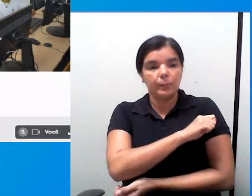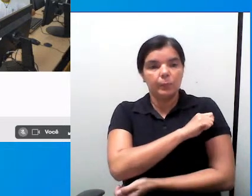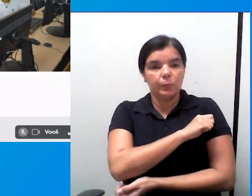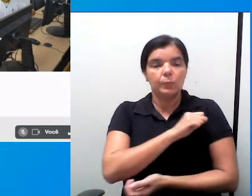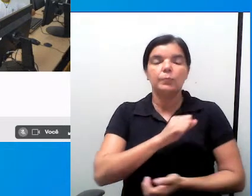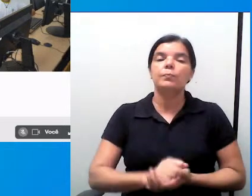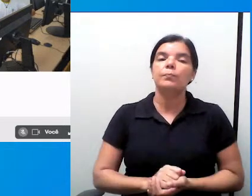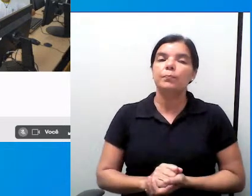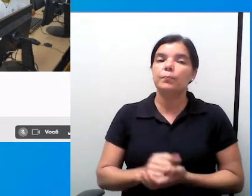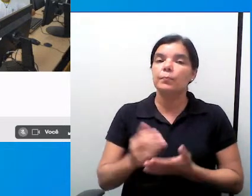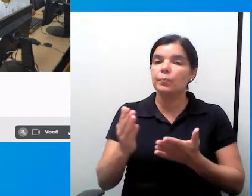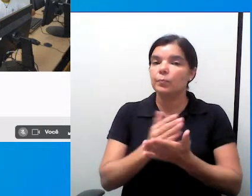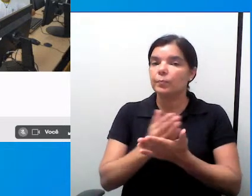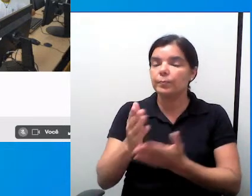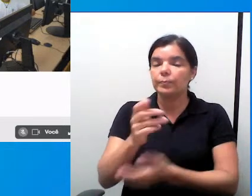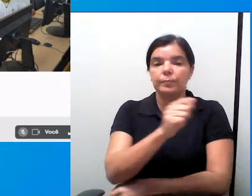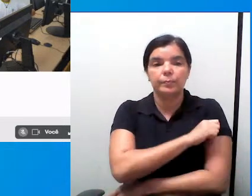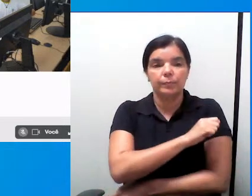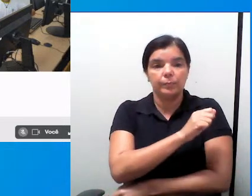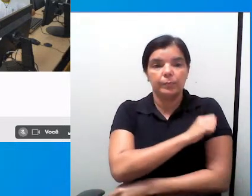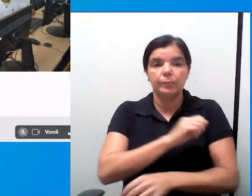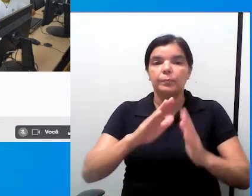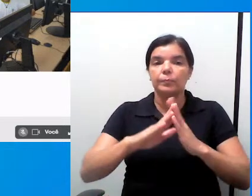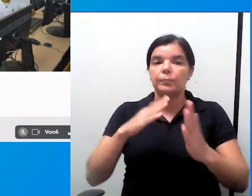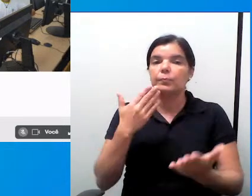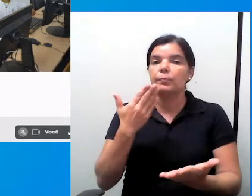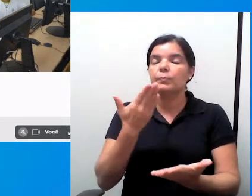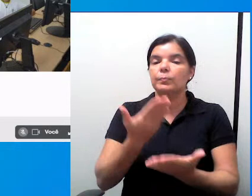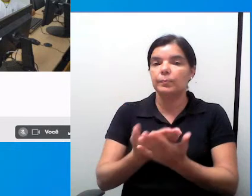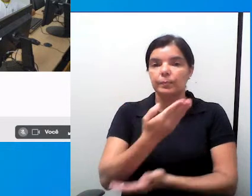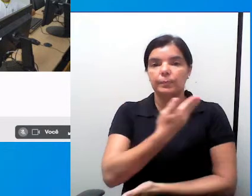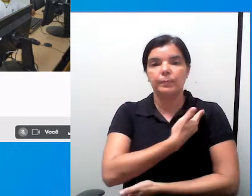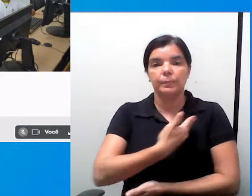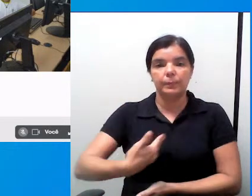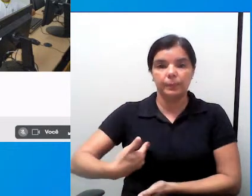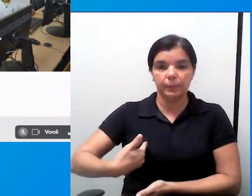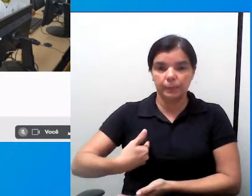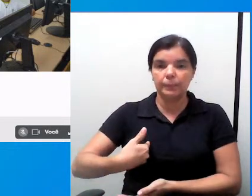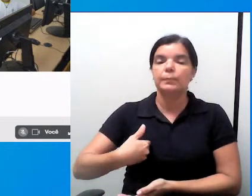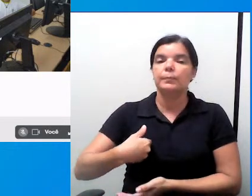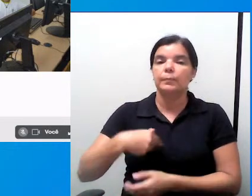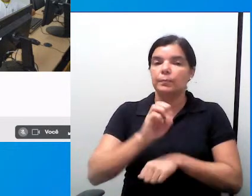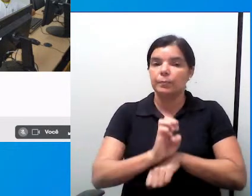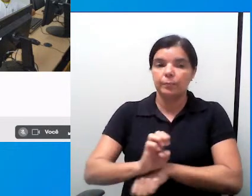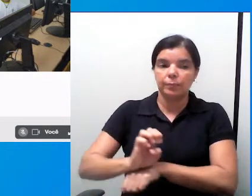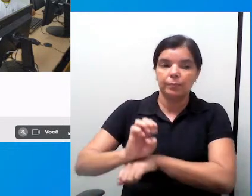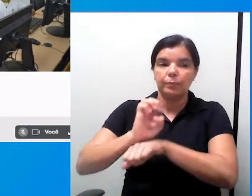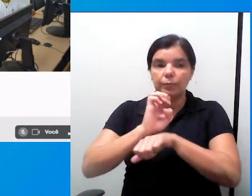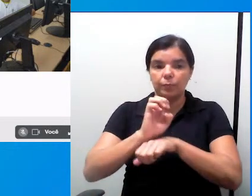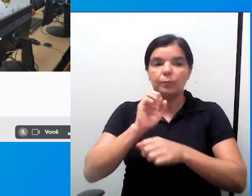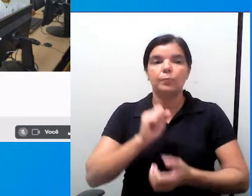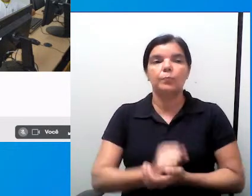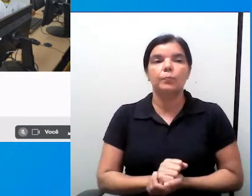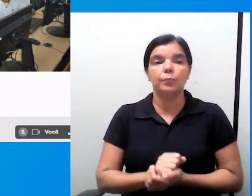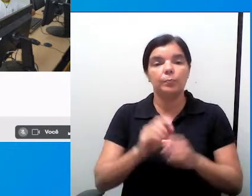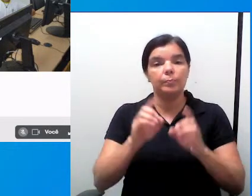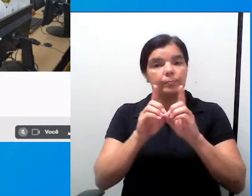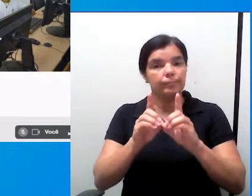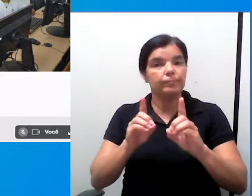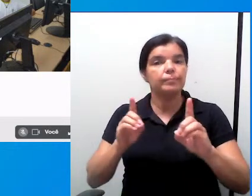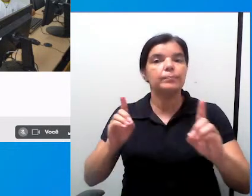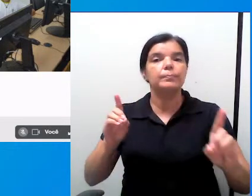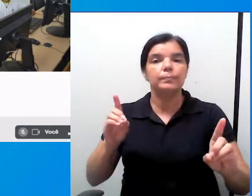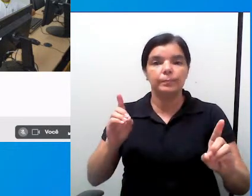e alguns estudantes de uma escola estadual aqui da região. Como o IEF aqui fica um pouco distante, então,